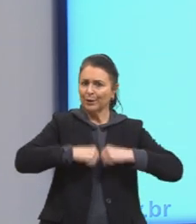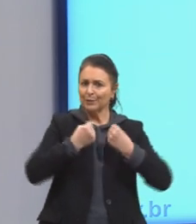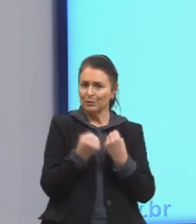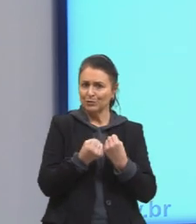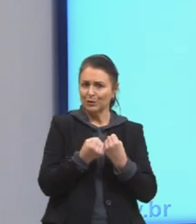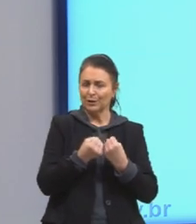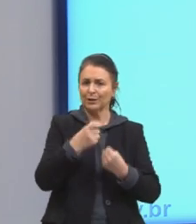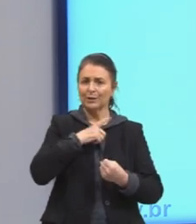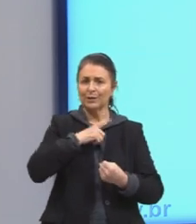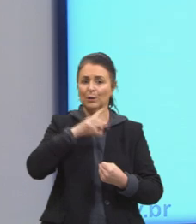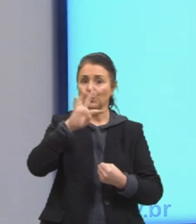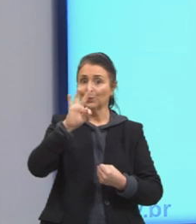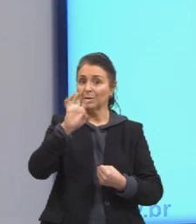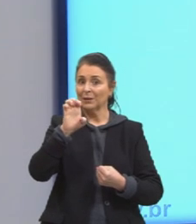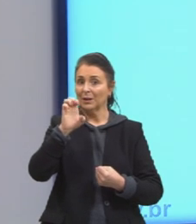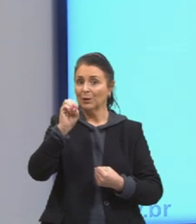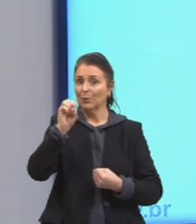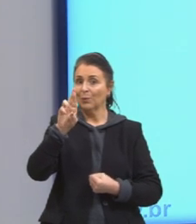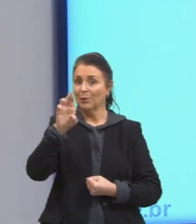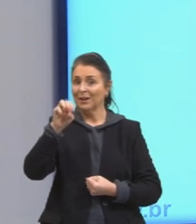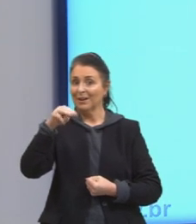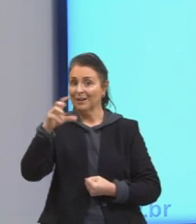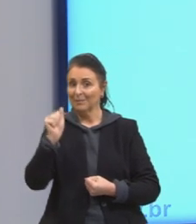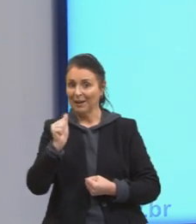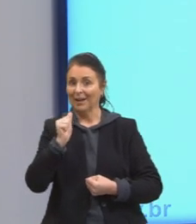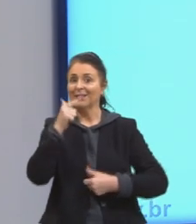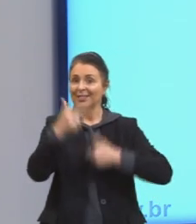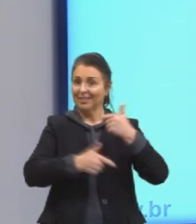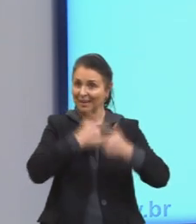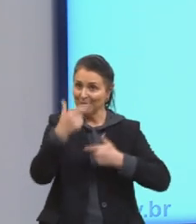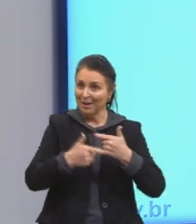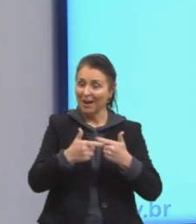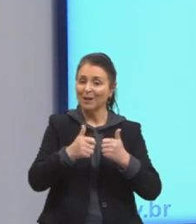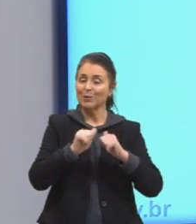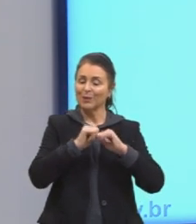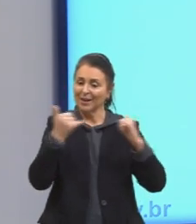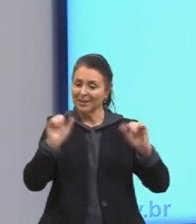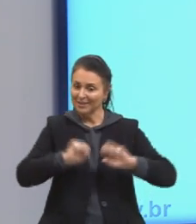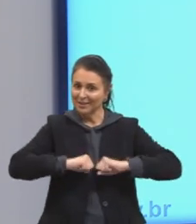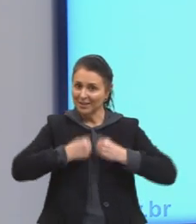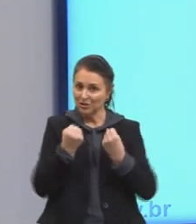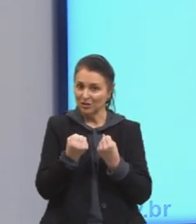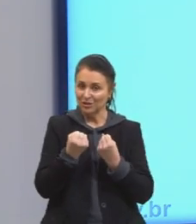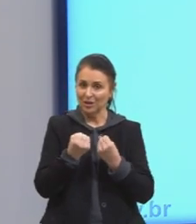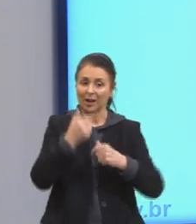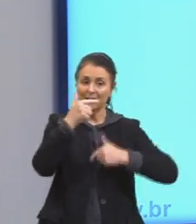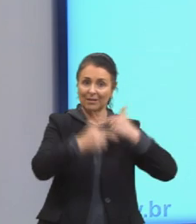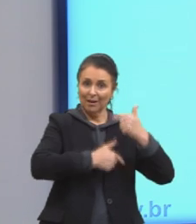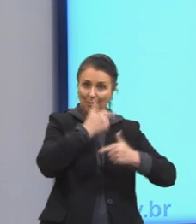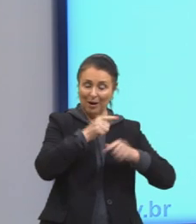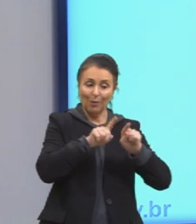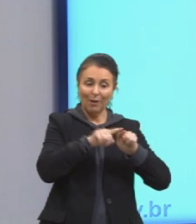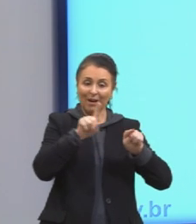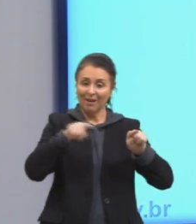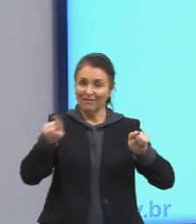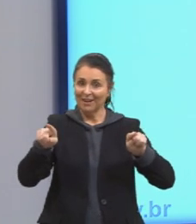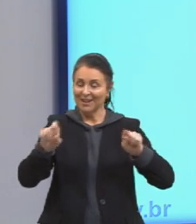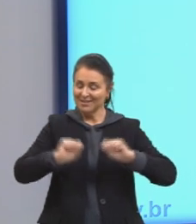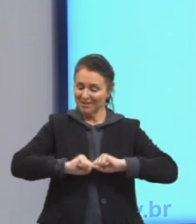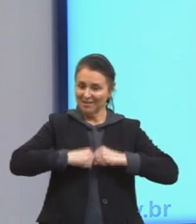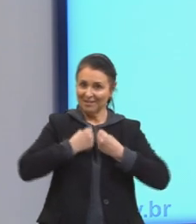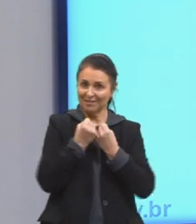aparece muito neném sério Parece muito onde o trabalho é igual à variação da energia